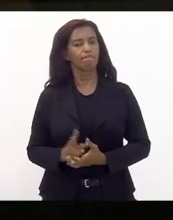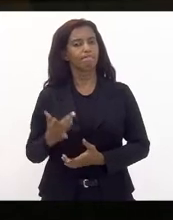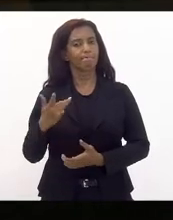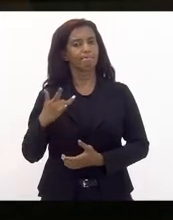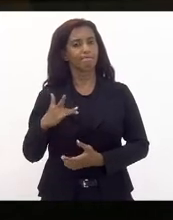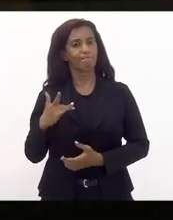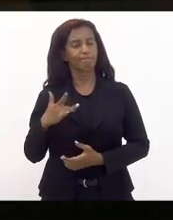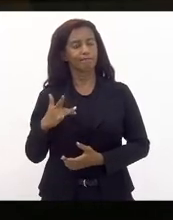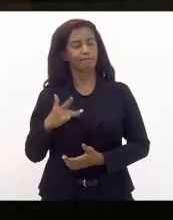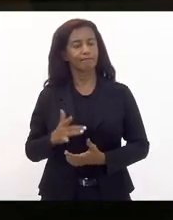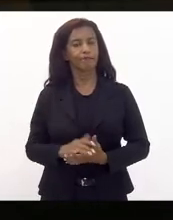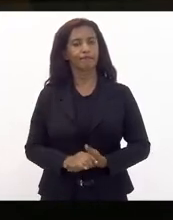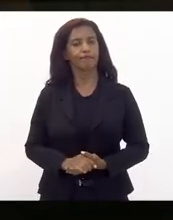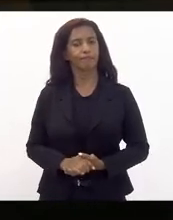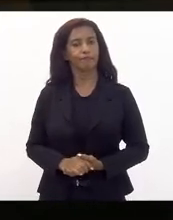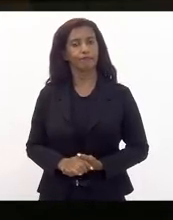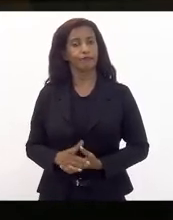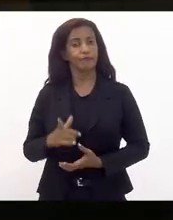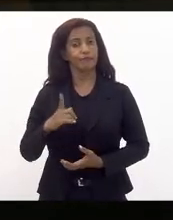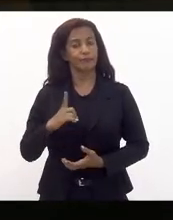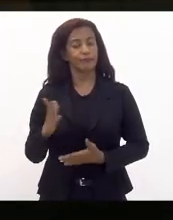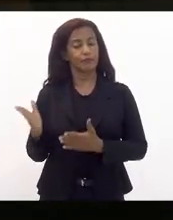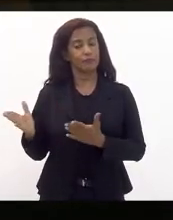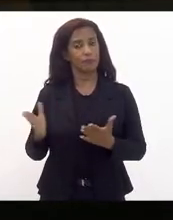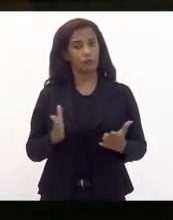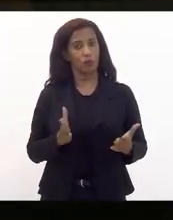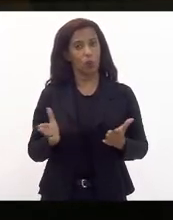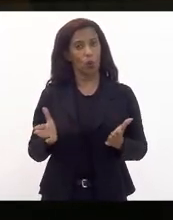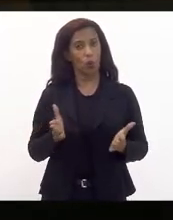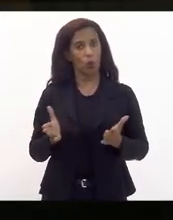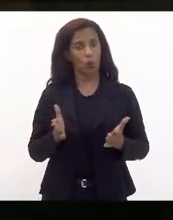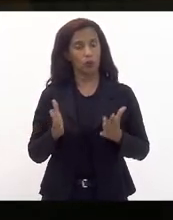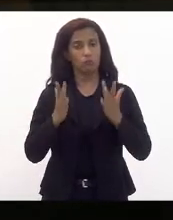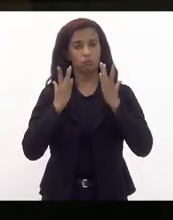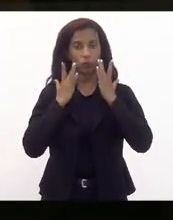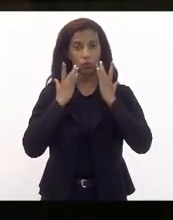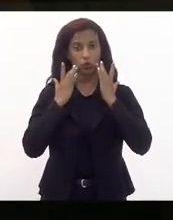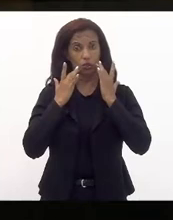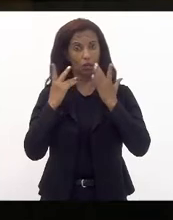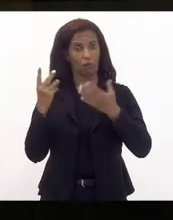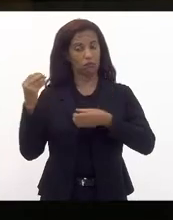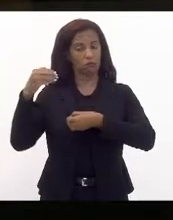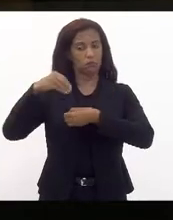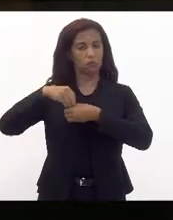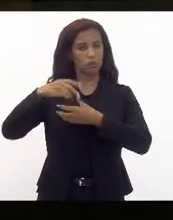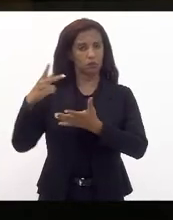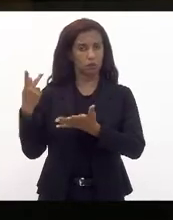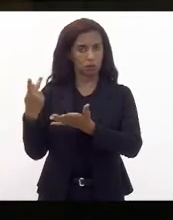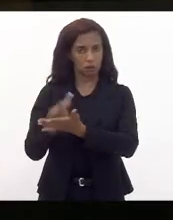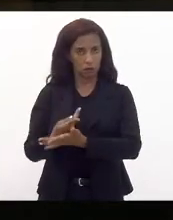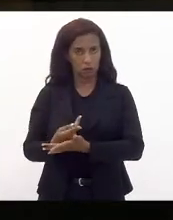lamentáveis que existe atualmente no teatro municipal